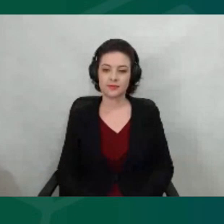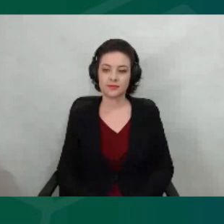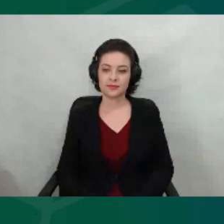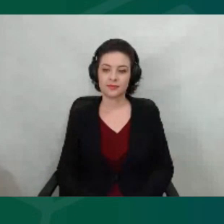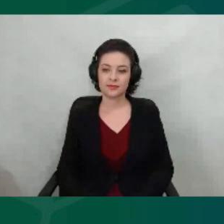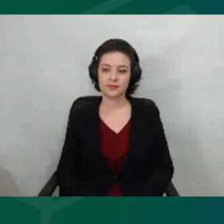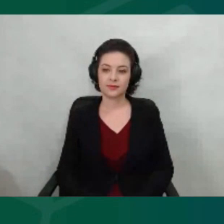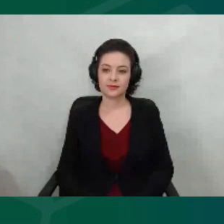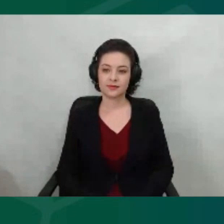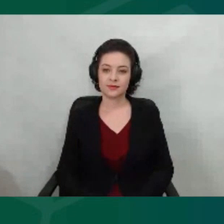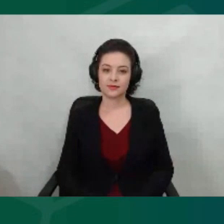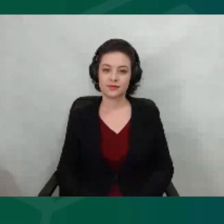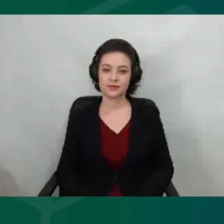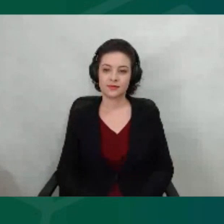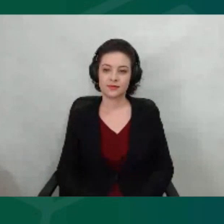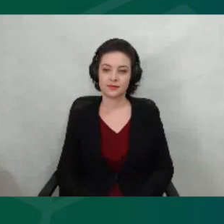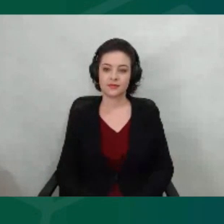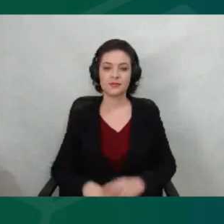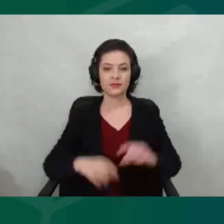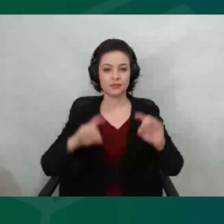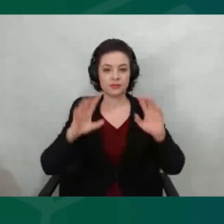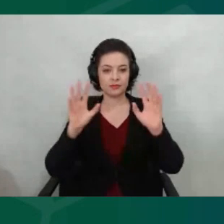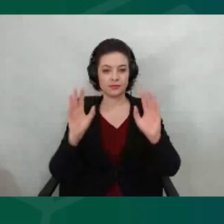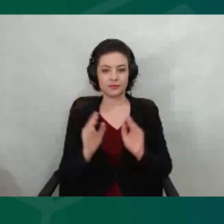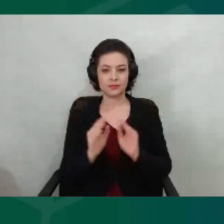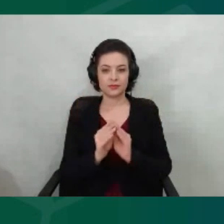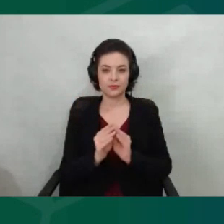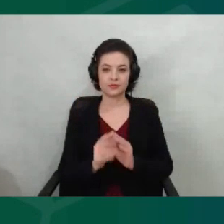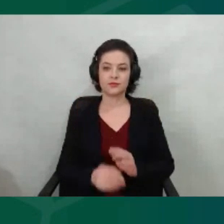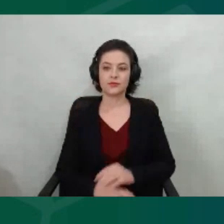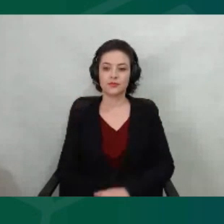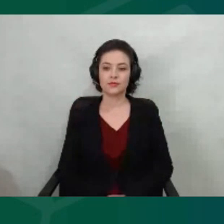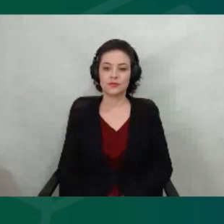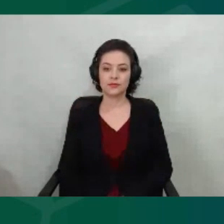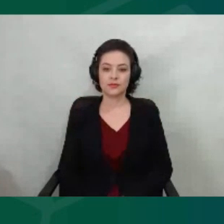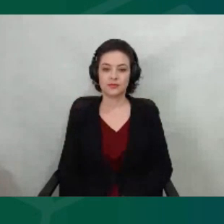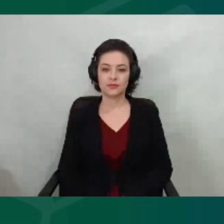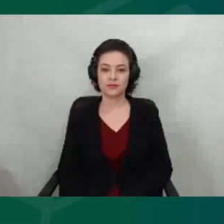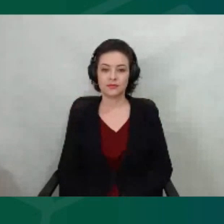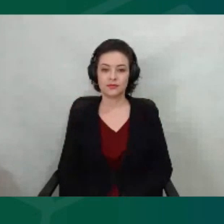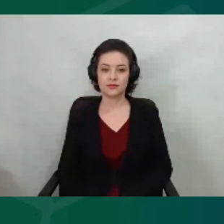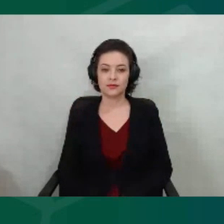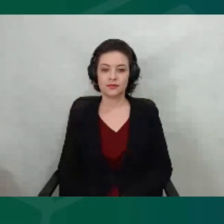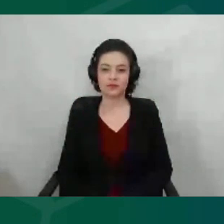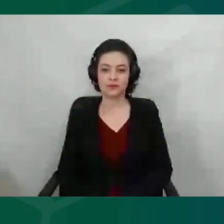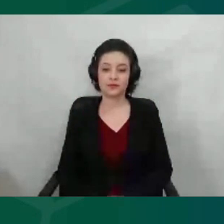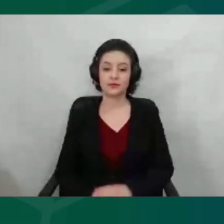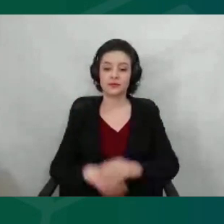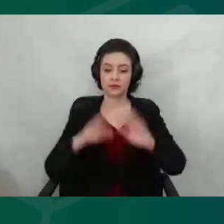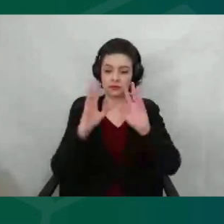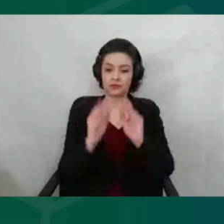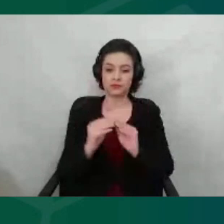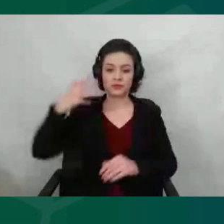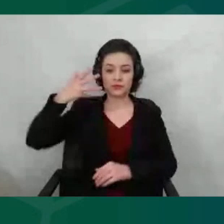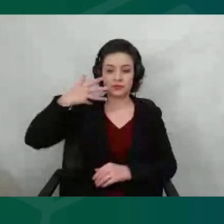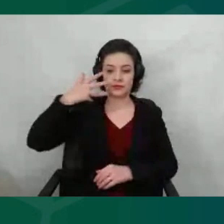Bom, e aí, só resumindo o trabalho, resumindo o que a gente falou aqui, pelos trabalhos que foram apresentados,